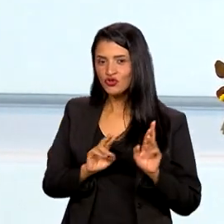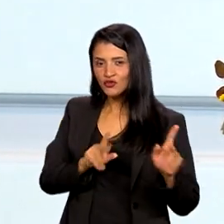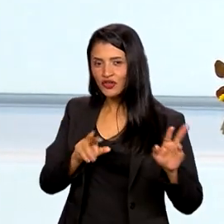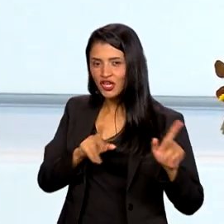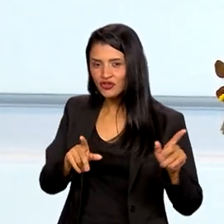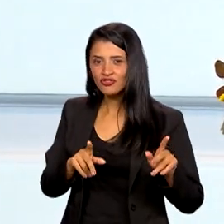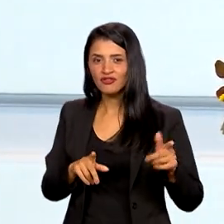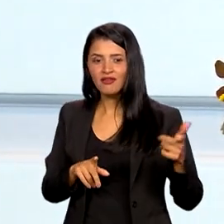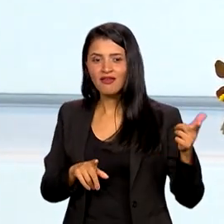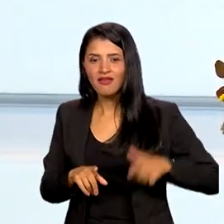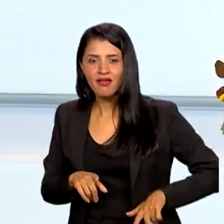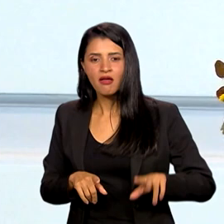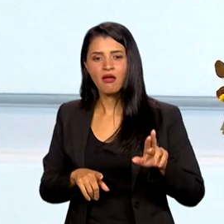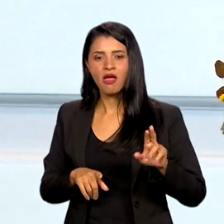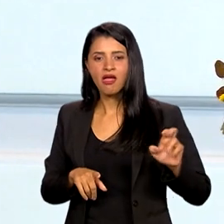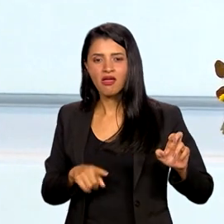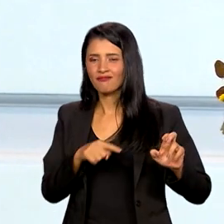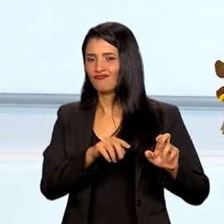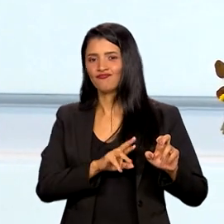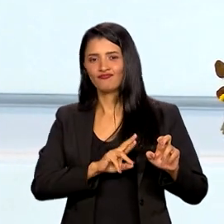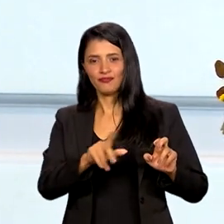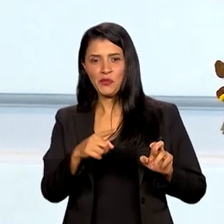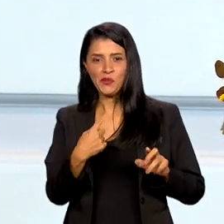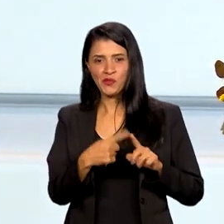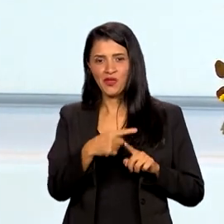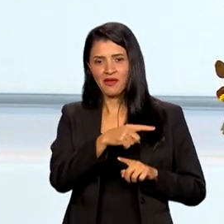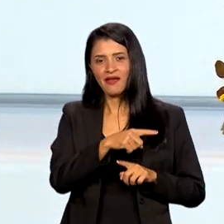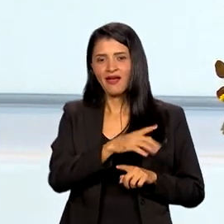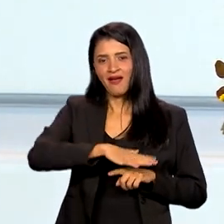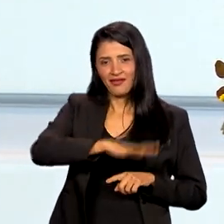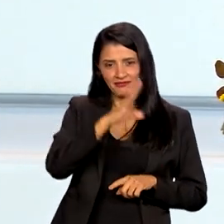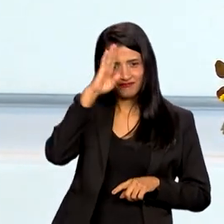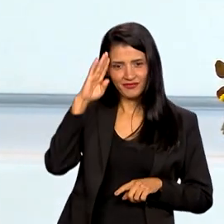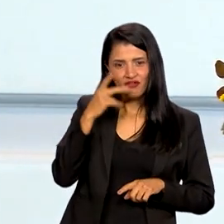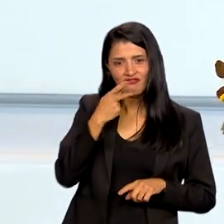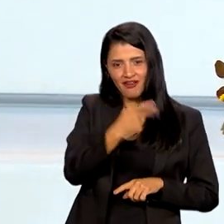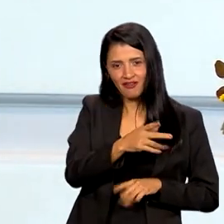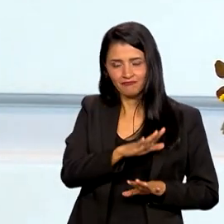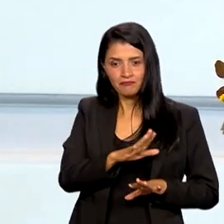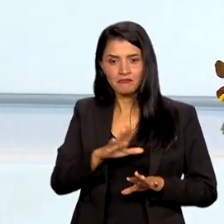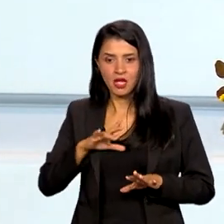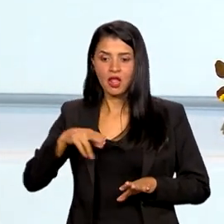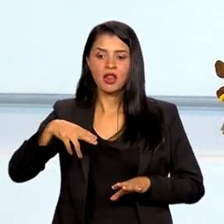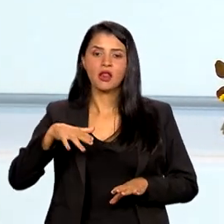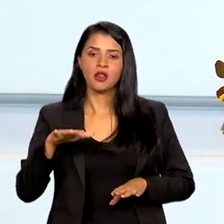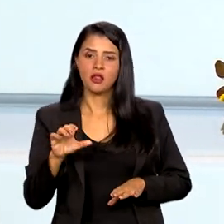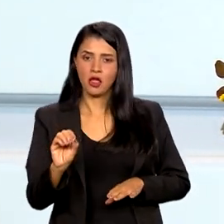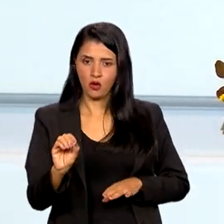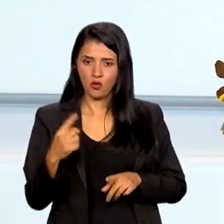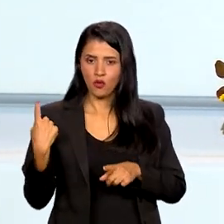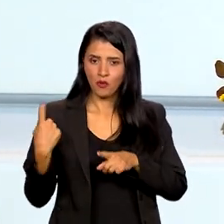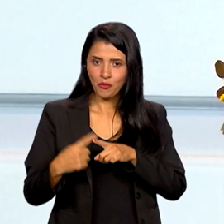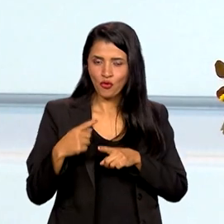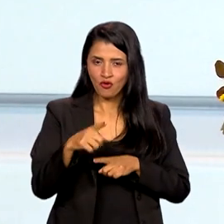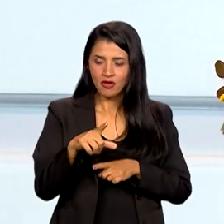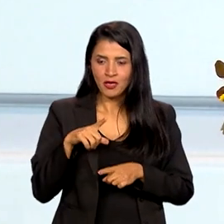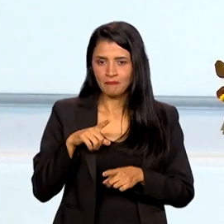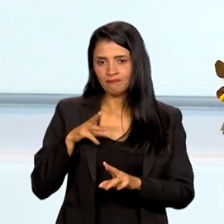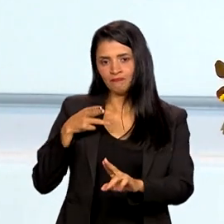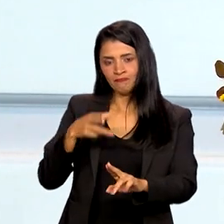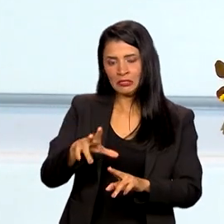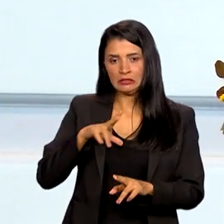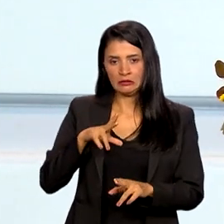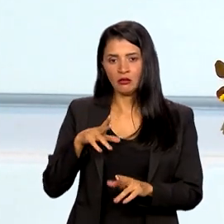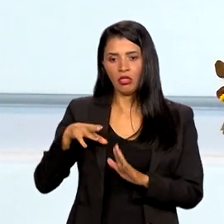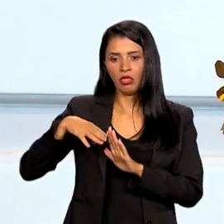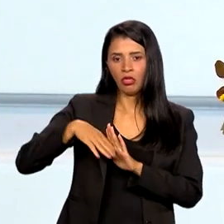referir. Por quê? Porque, obrigatoriamente, em razão da desindustrialização precoce